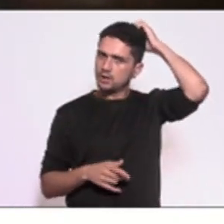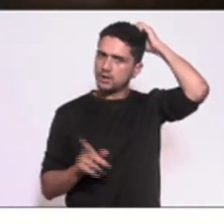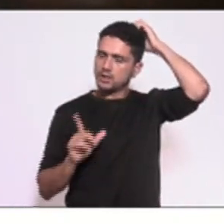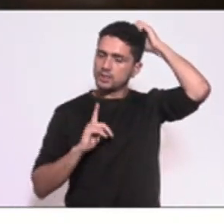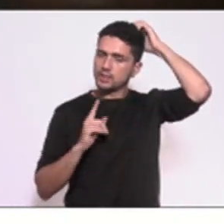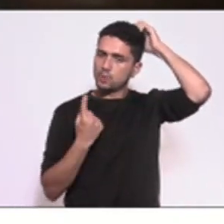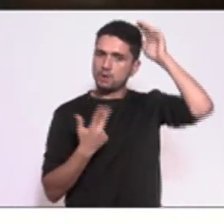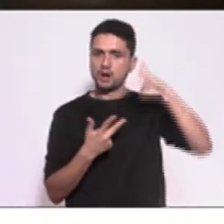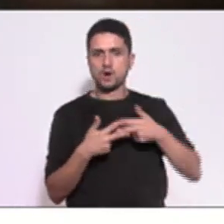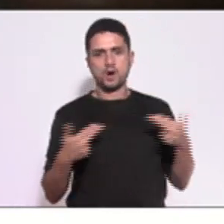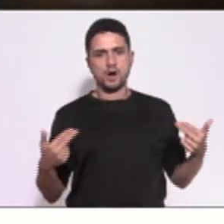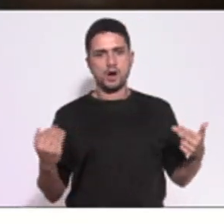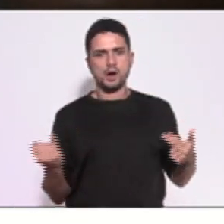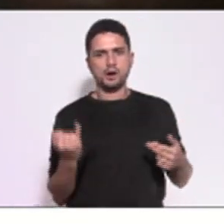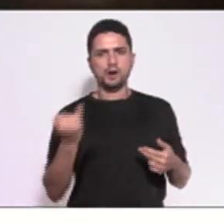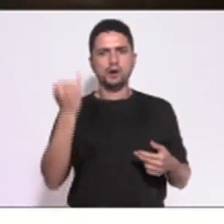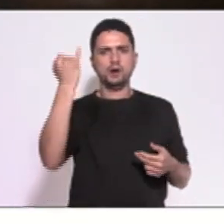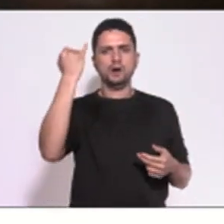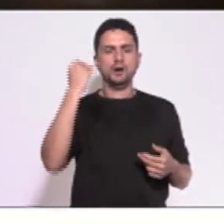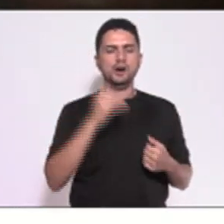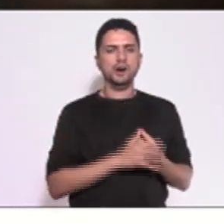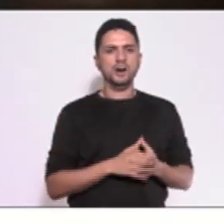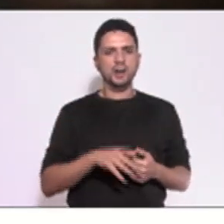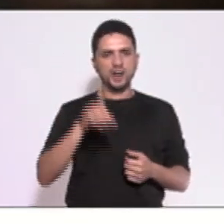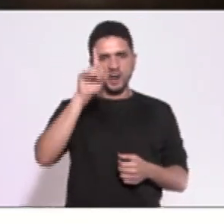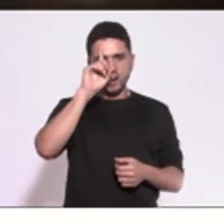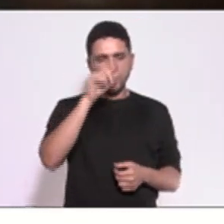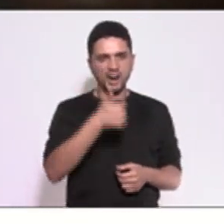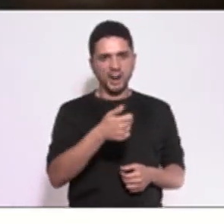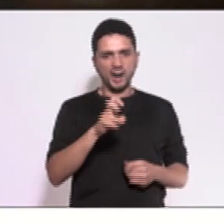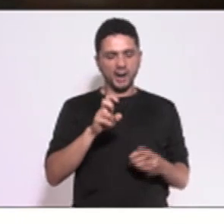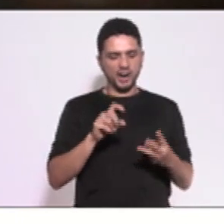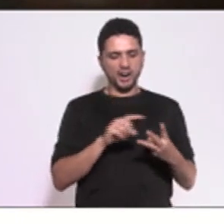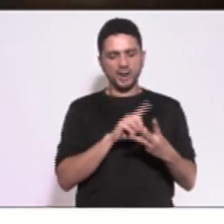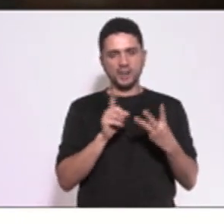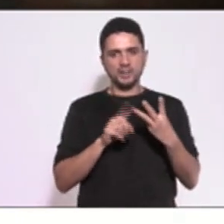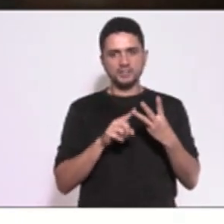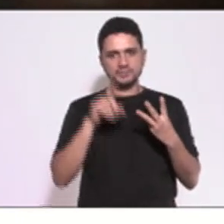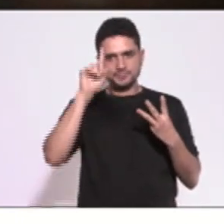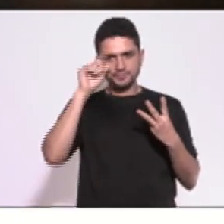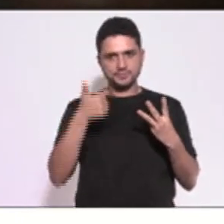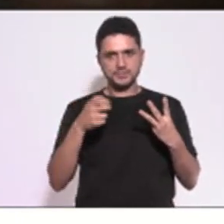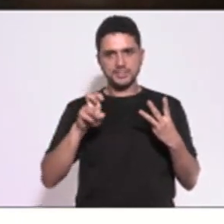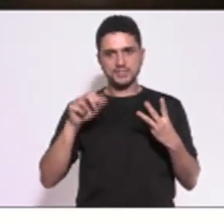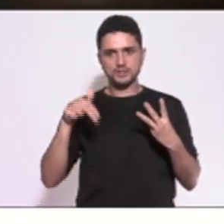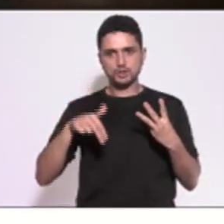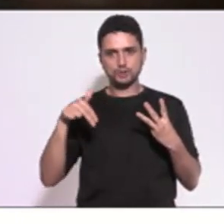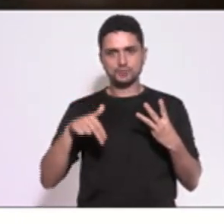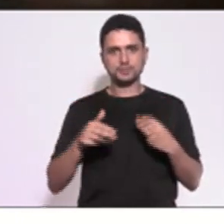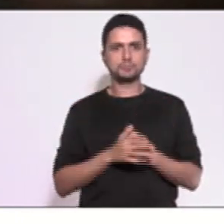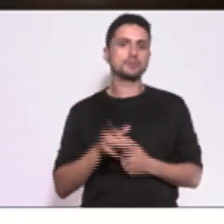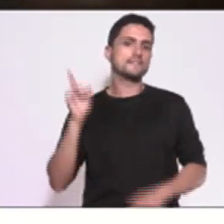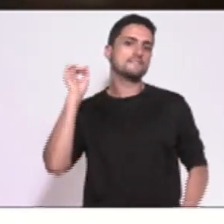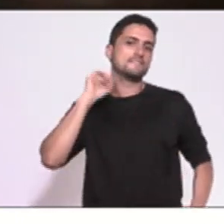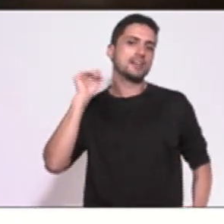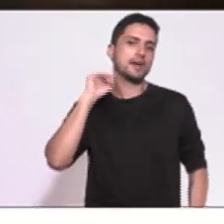muito importante, que é 15 de novembro, quando o Clube de Regatas do